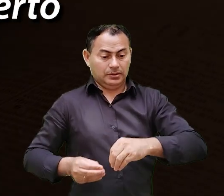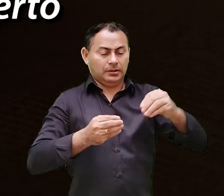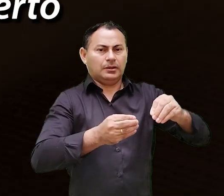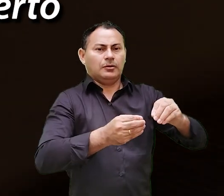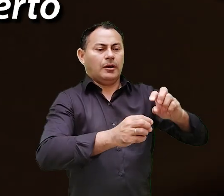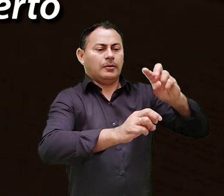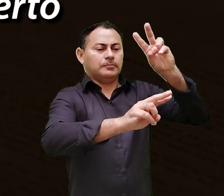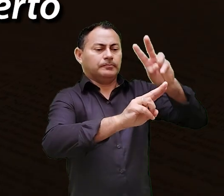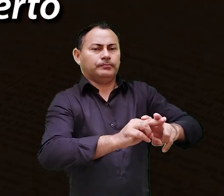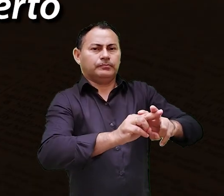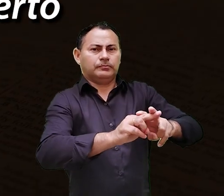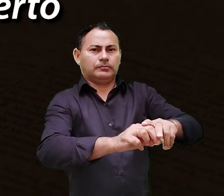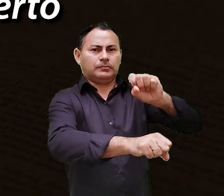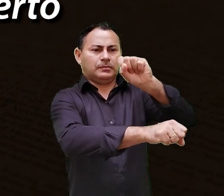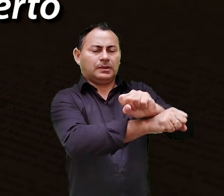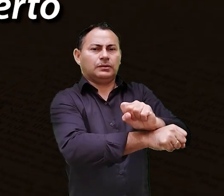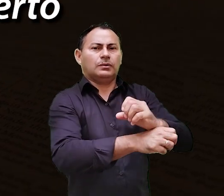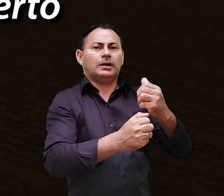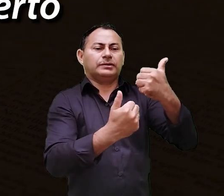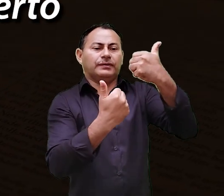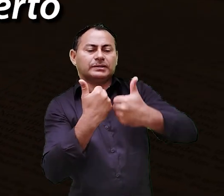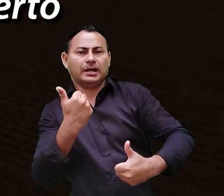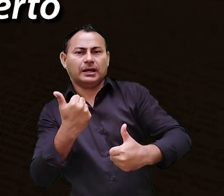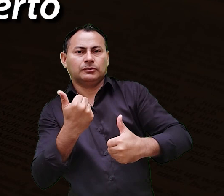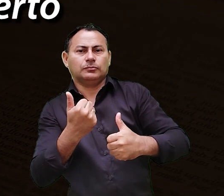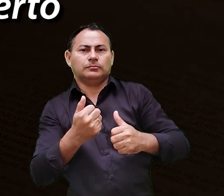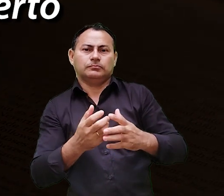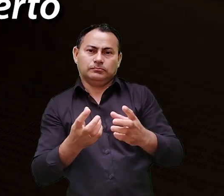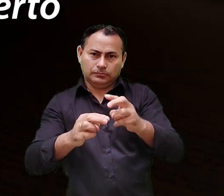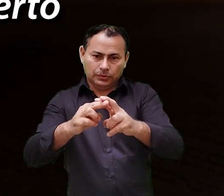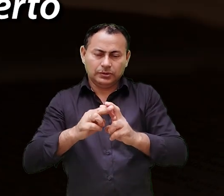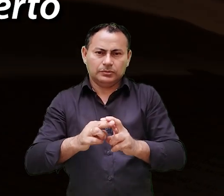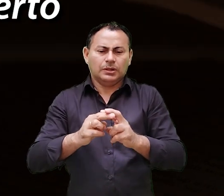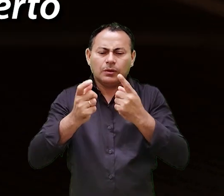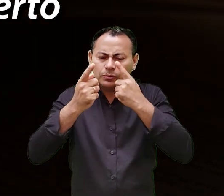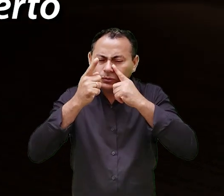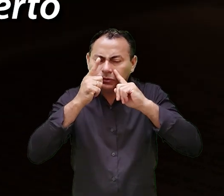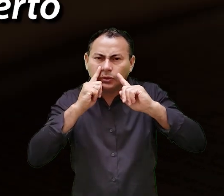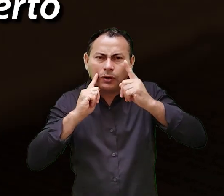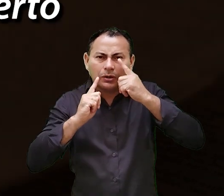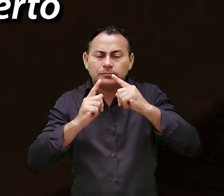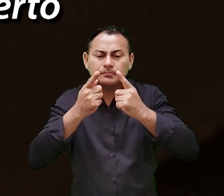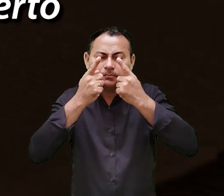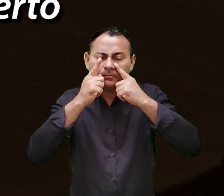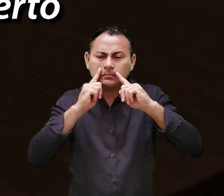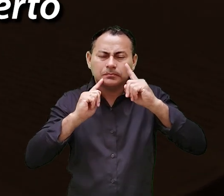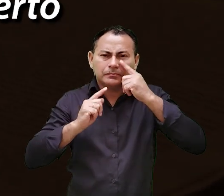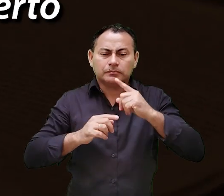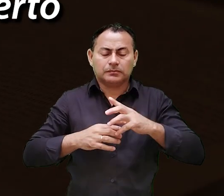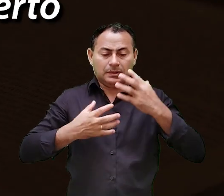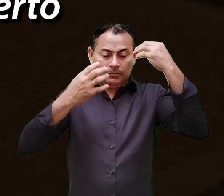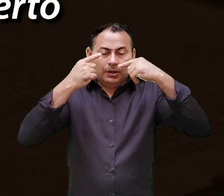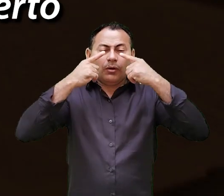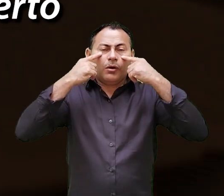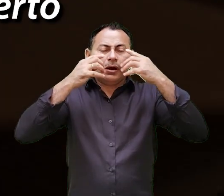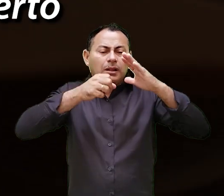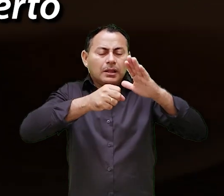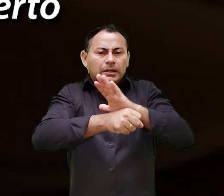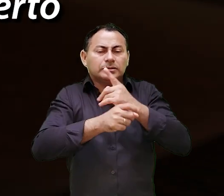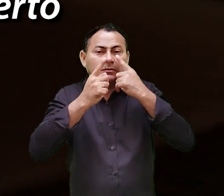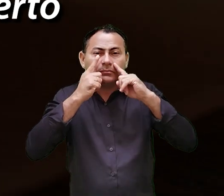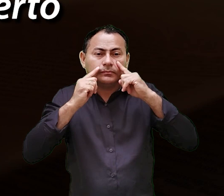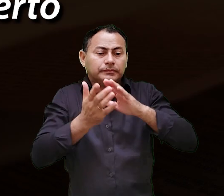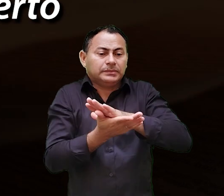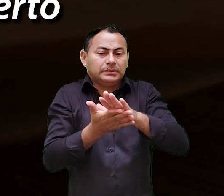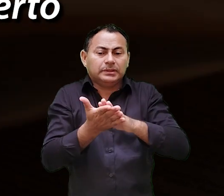filhos foram levados ao exílio, prisioneiros dos adversários. É por isso que eu choro, as lágrimas inundam os meus